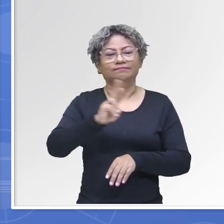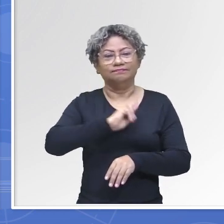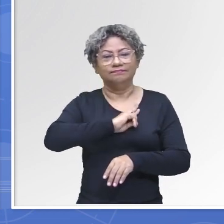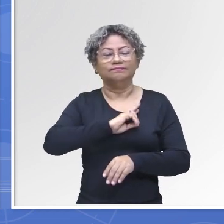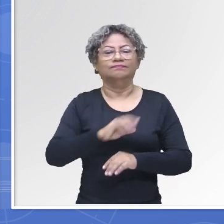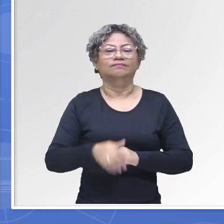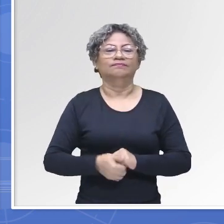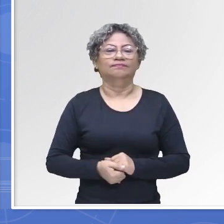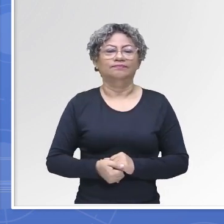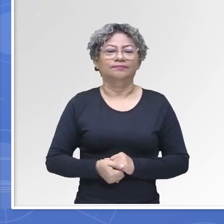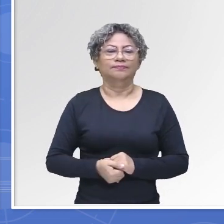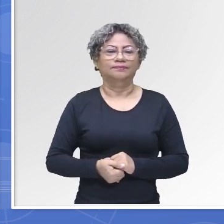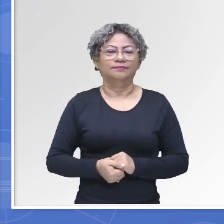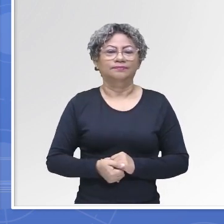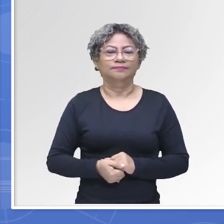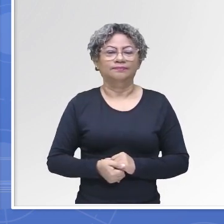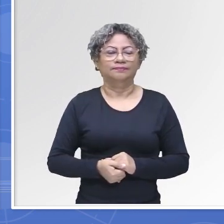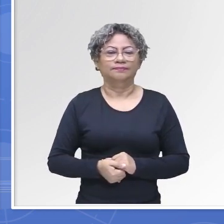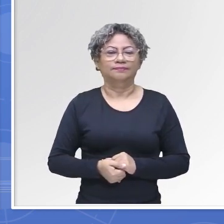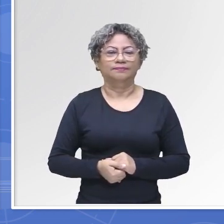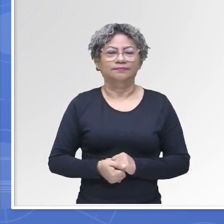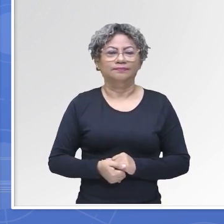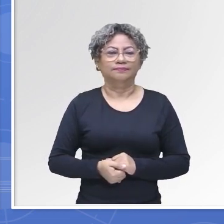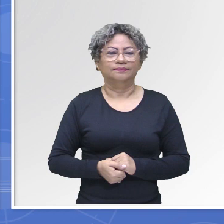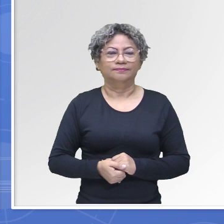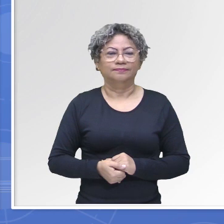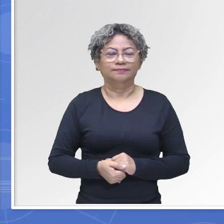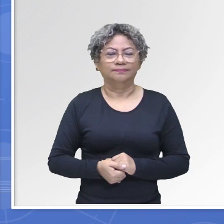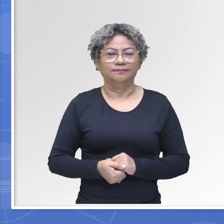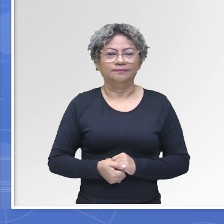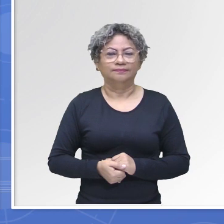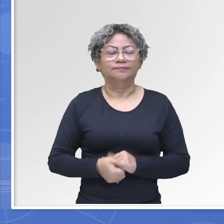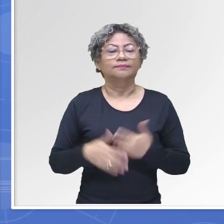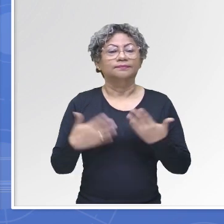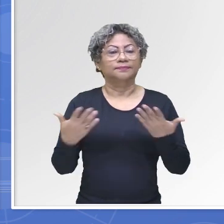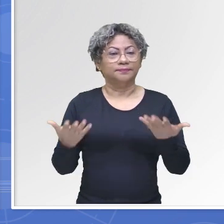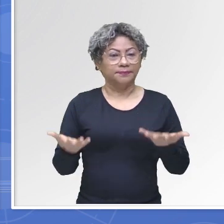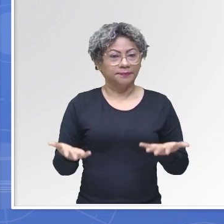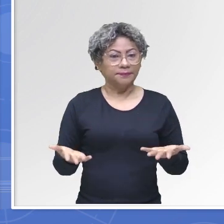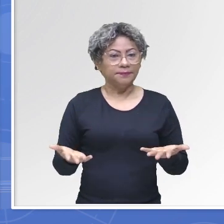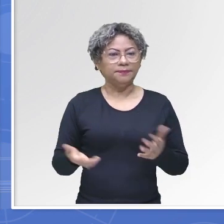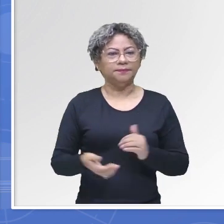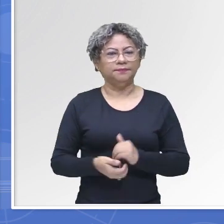ó, nossa resposta. Muito bem.